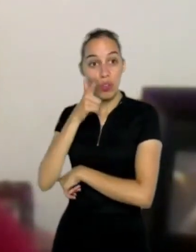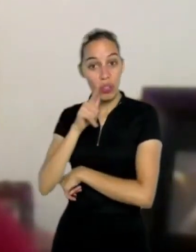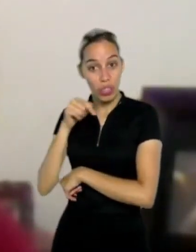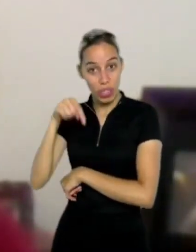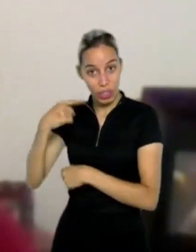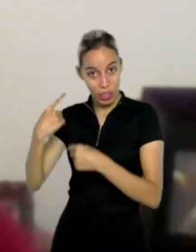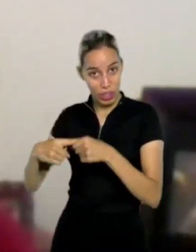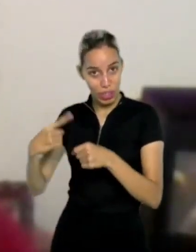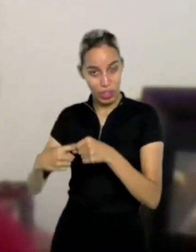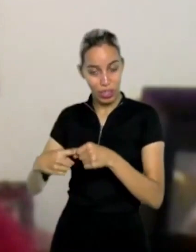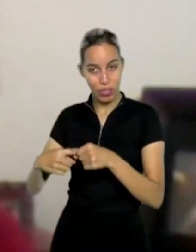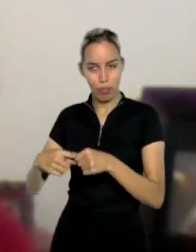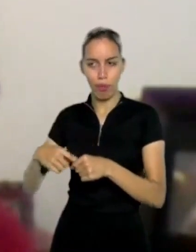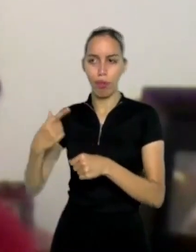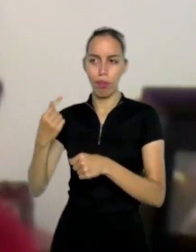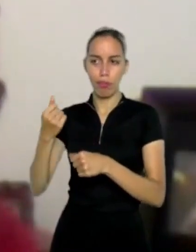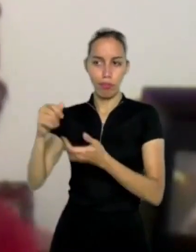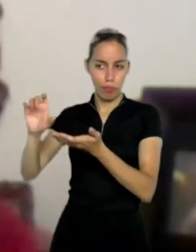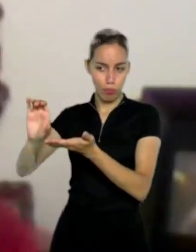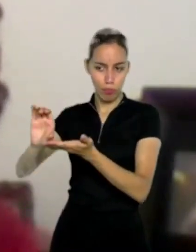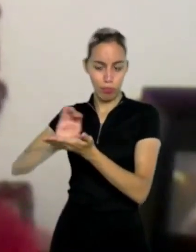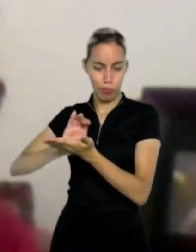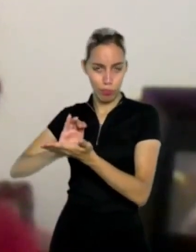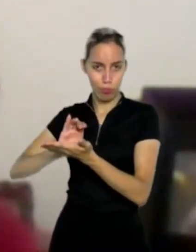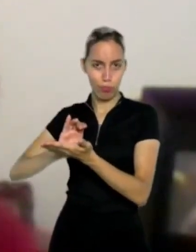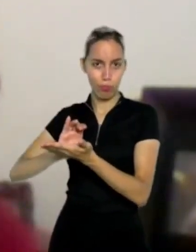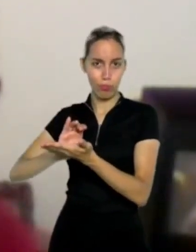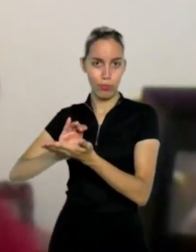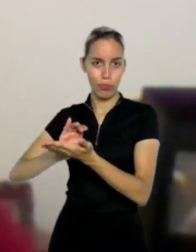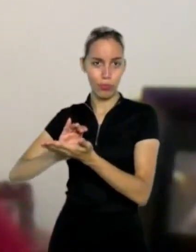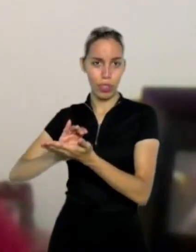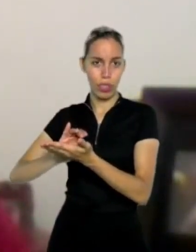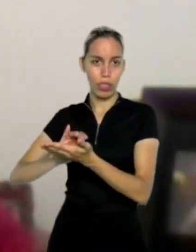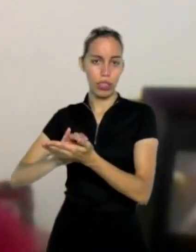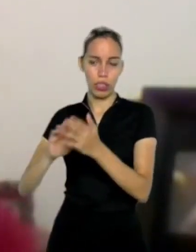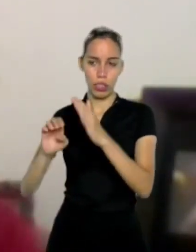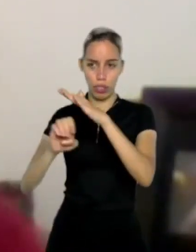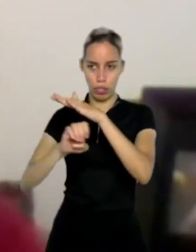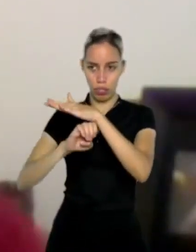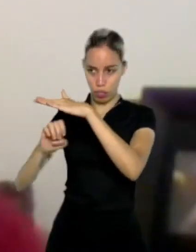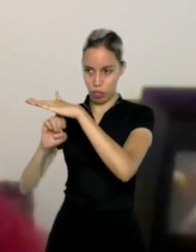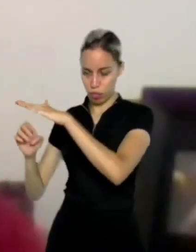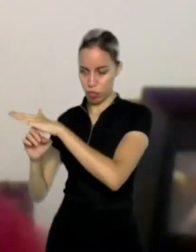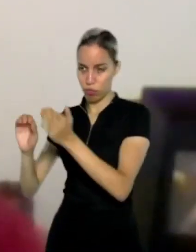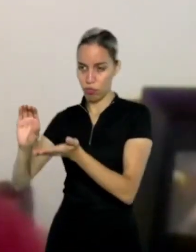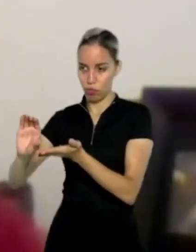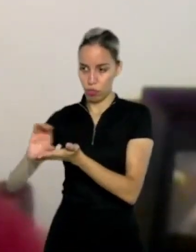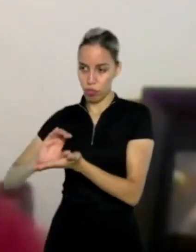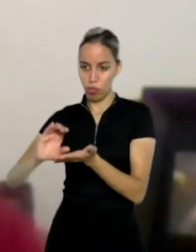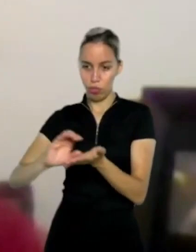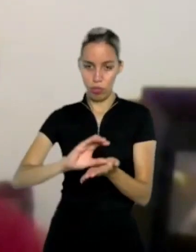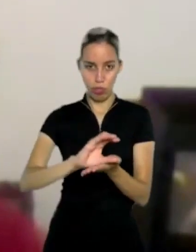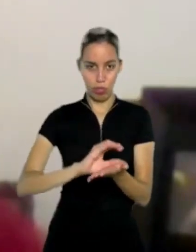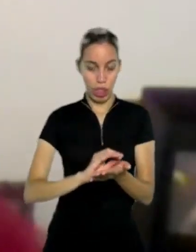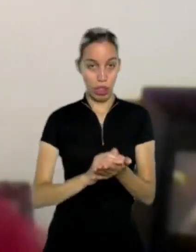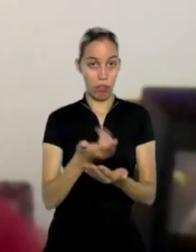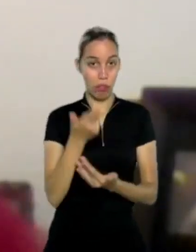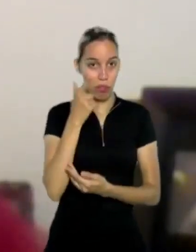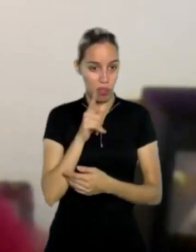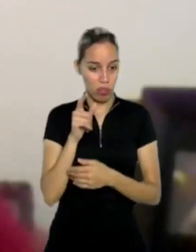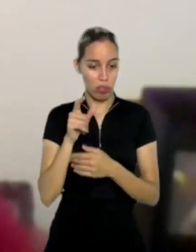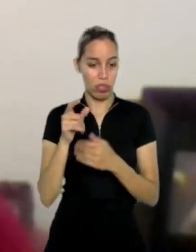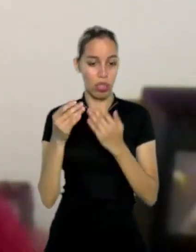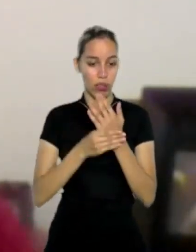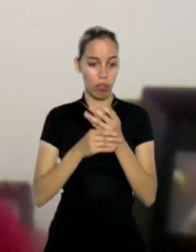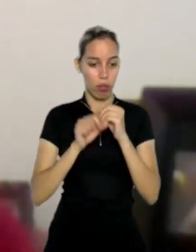cidade um patrocínio de instituições aqui para poder fazer a publicação do livro. Convidei